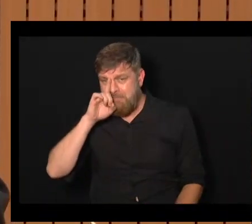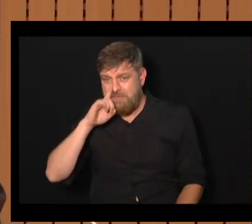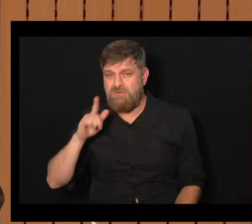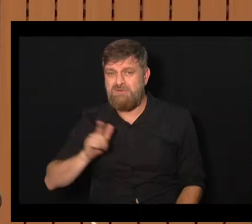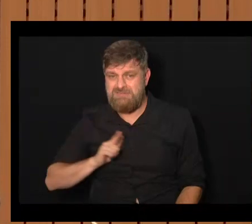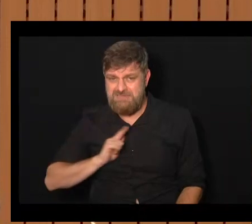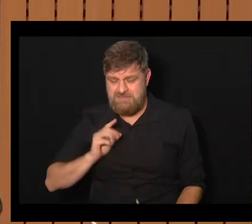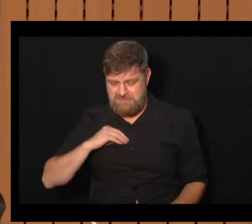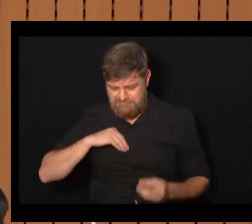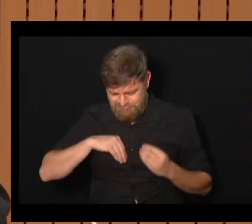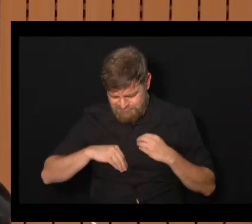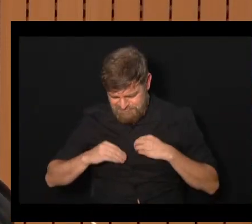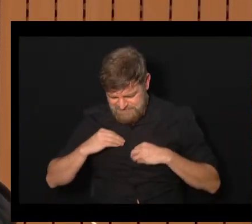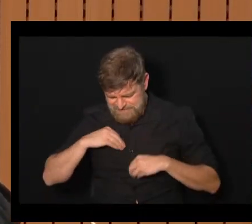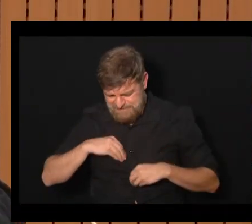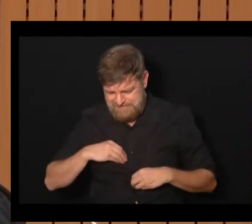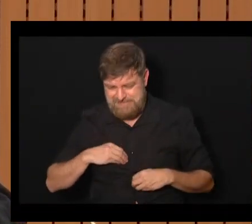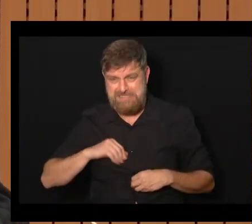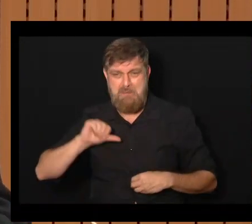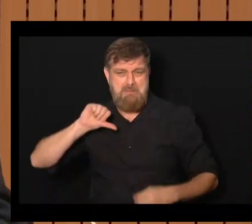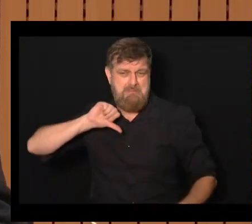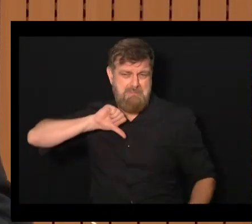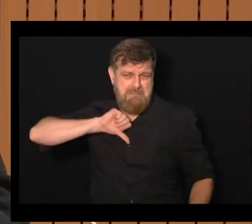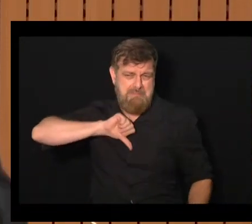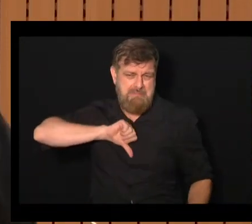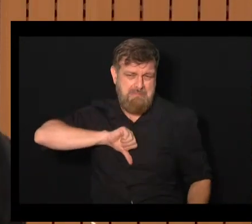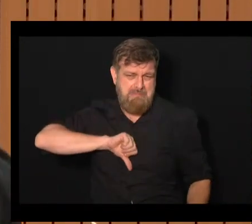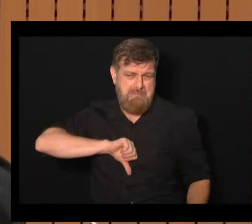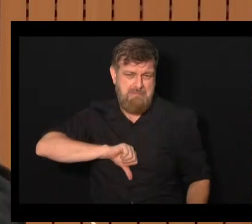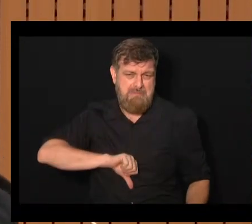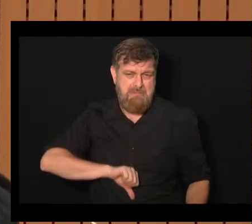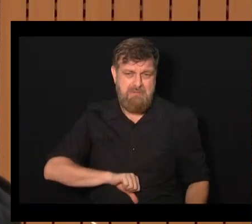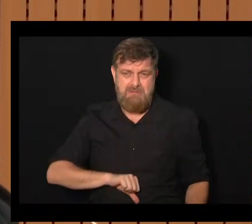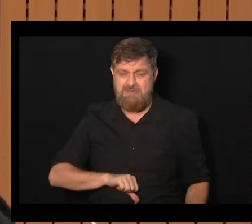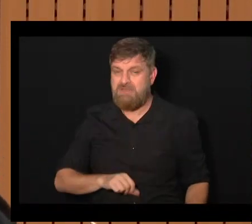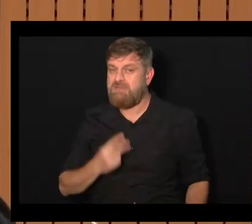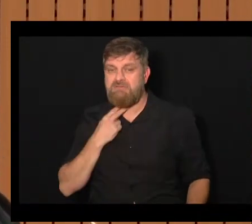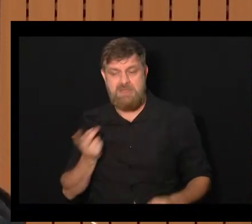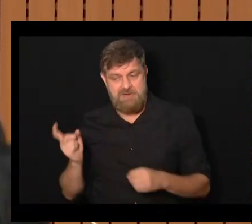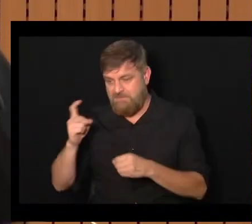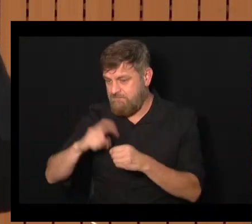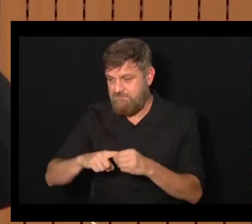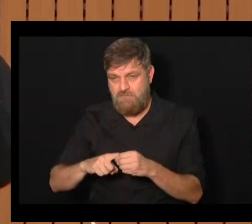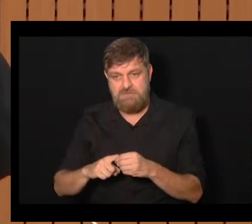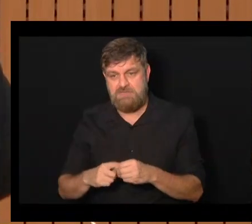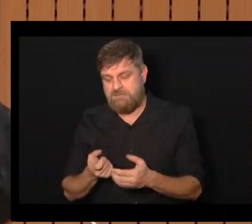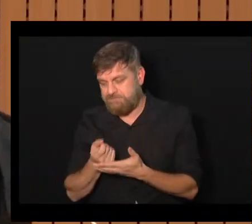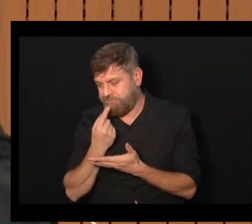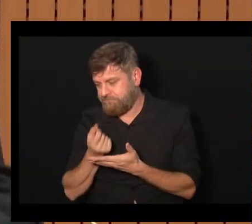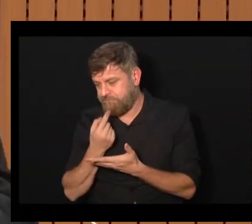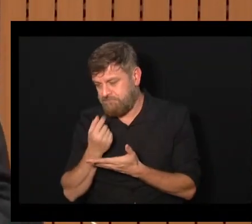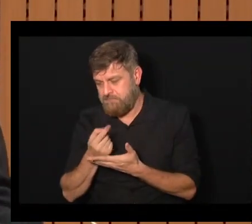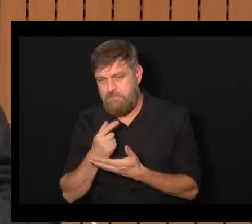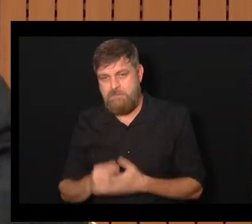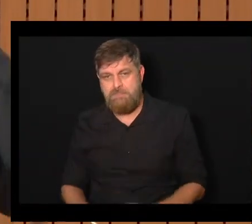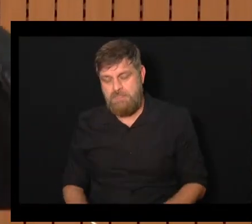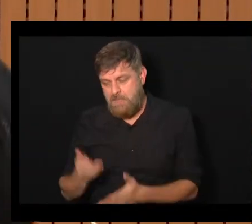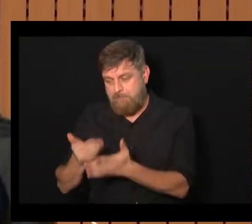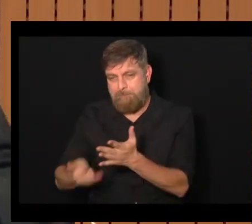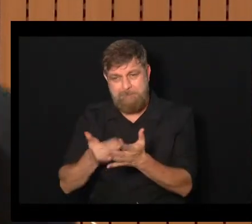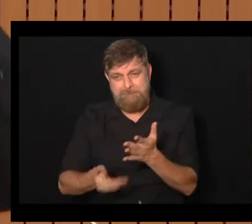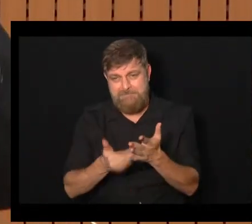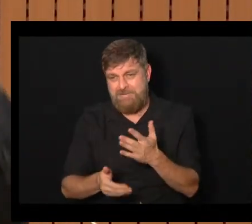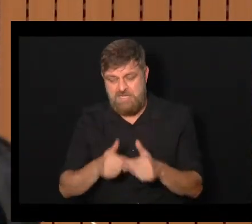graves da depressão acontecerem, as pessoas depois, muitas vezes, não conseguem retomar o tratamento, né, não conseguem manter suas